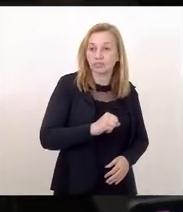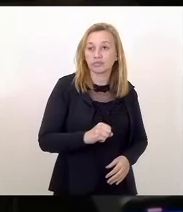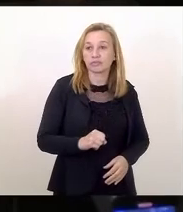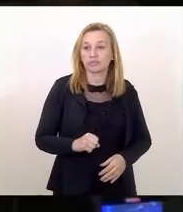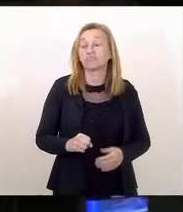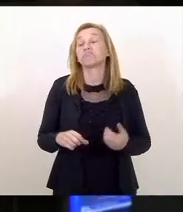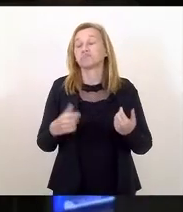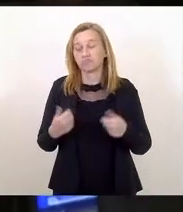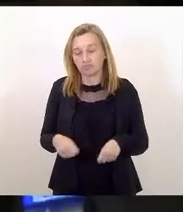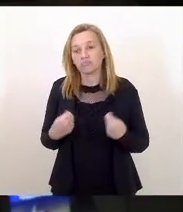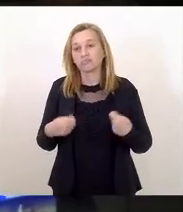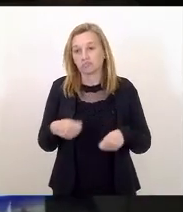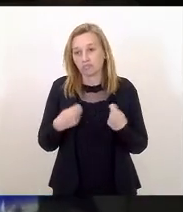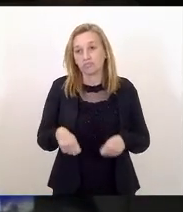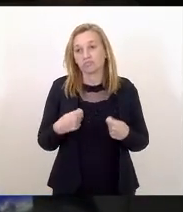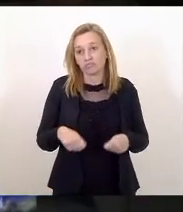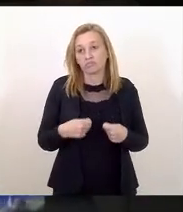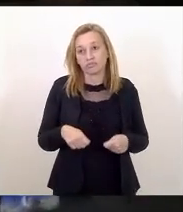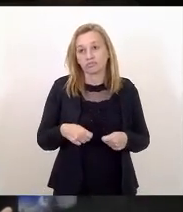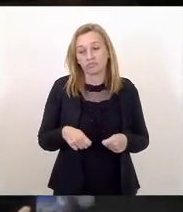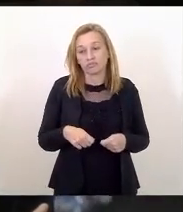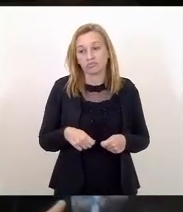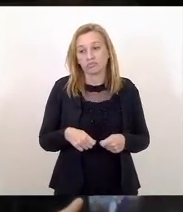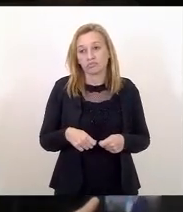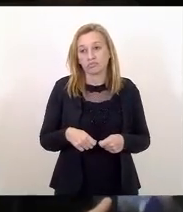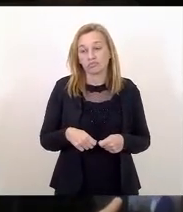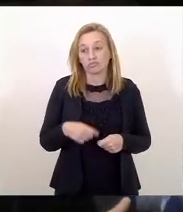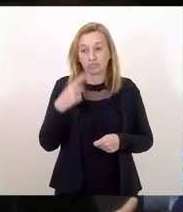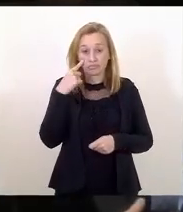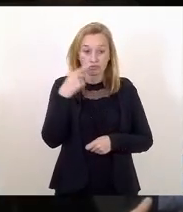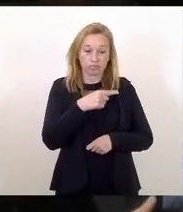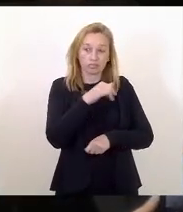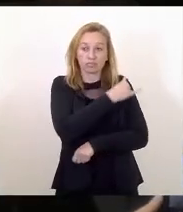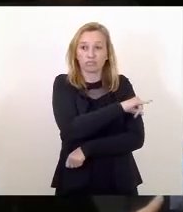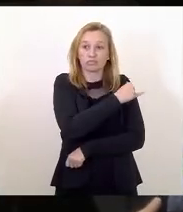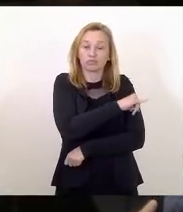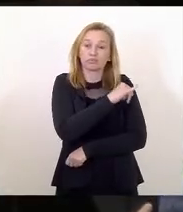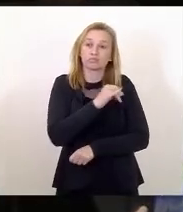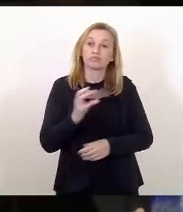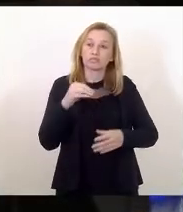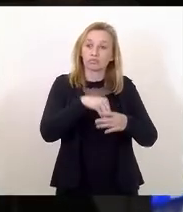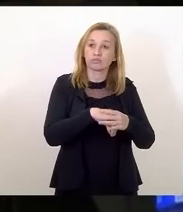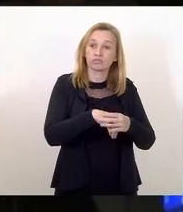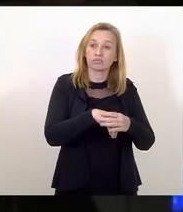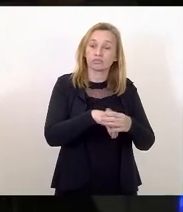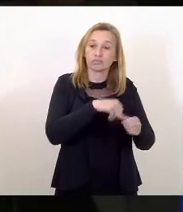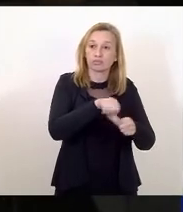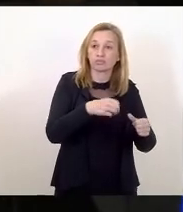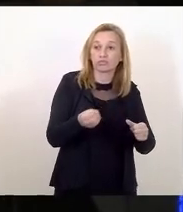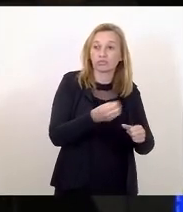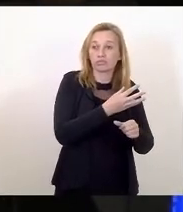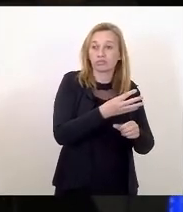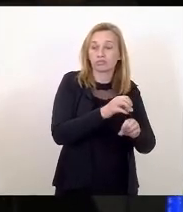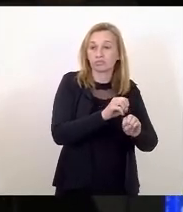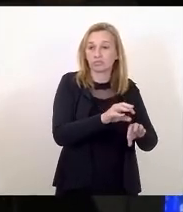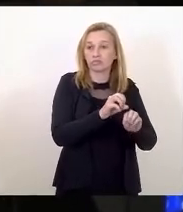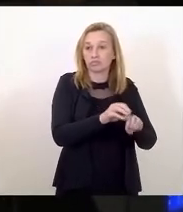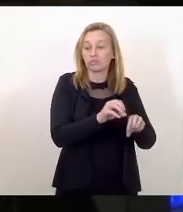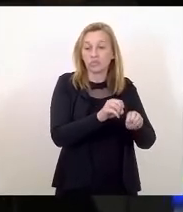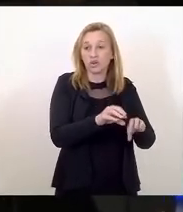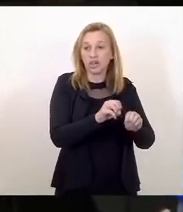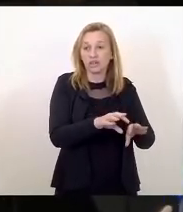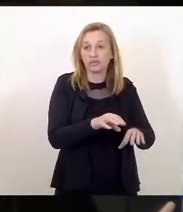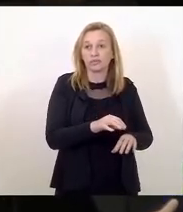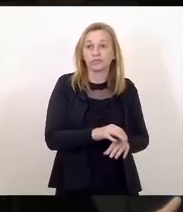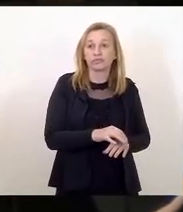A gente precisa ter uma agenda outra aqui no Rio de Janeiro para a implantação da reforma do ensino médio, antes, desfazendo